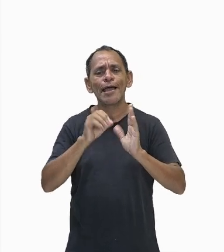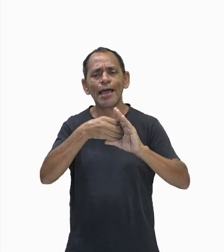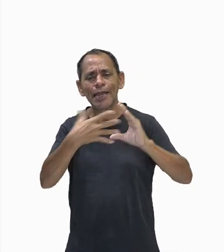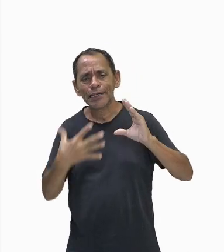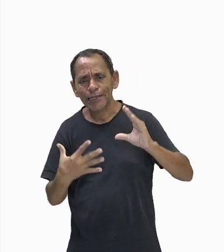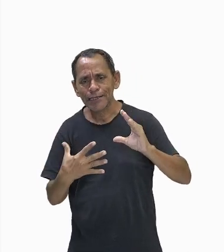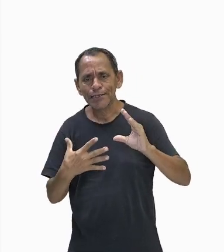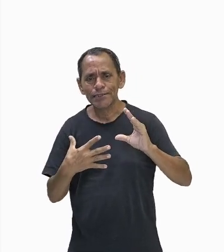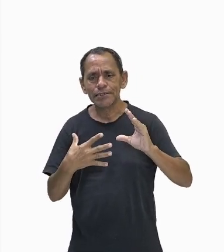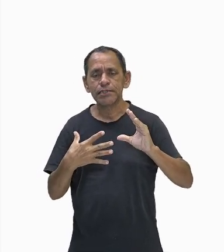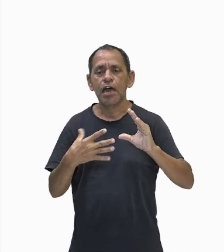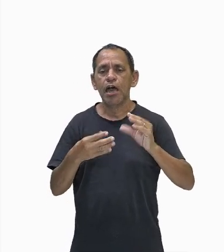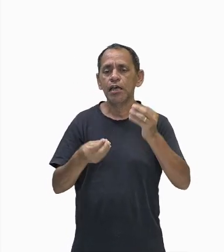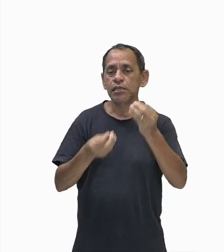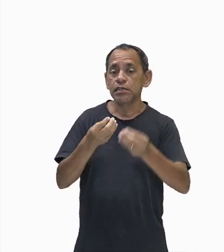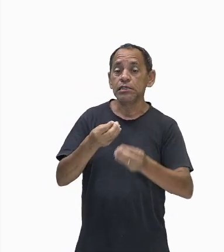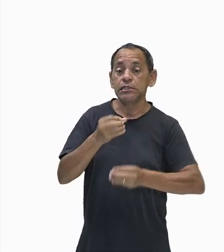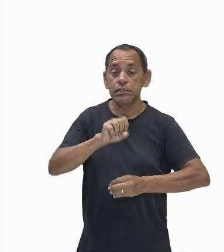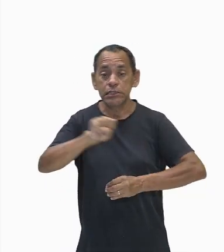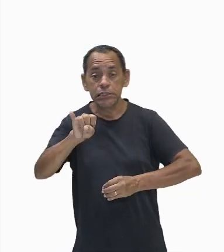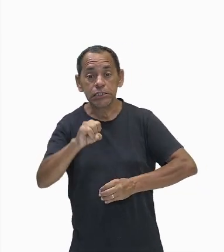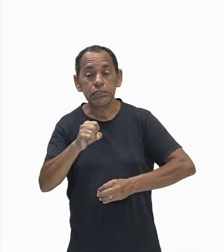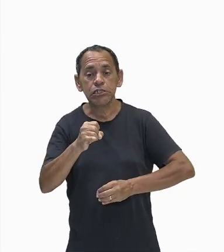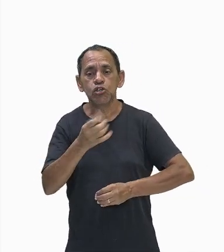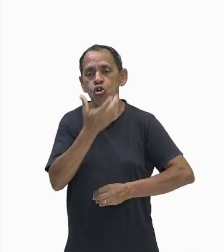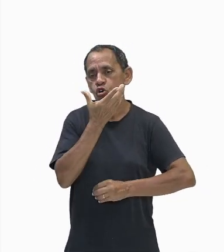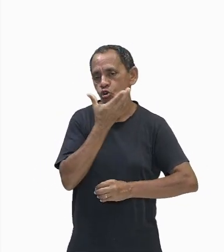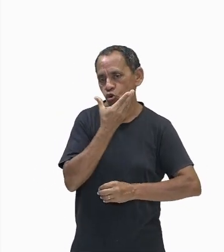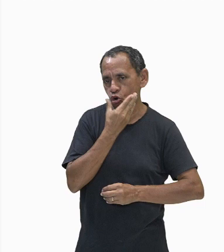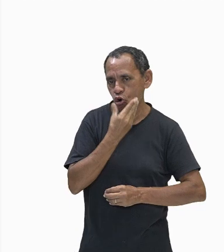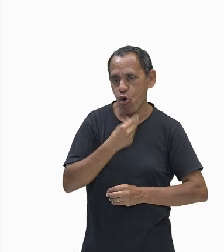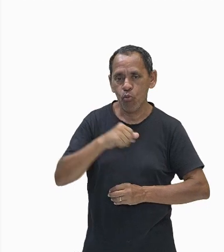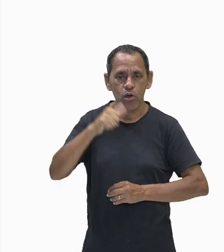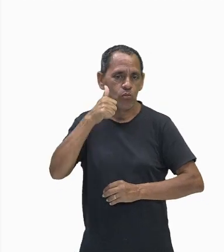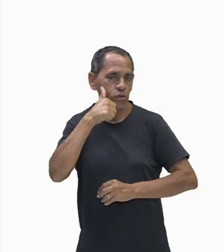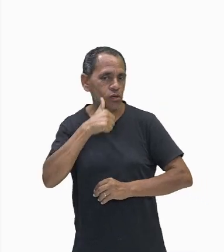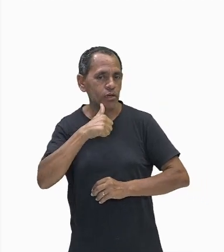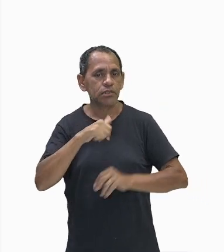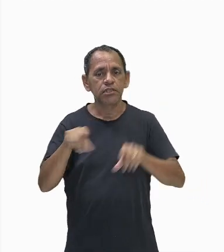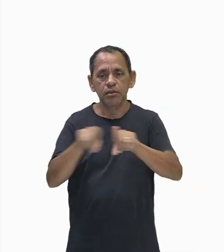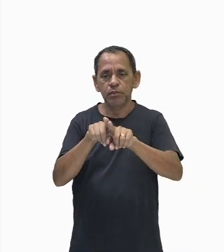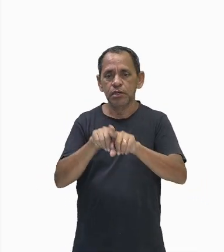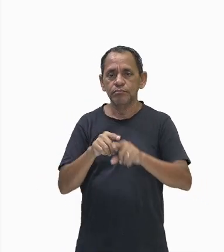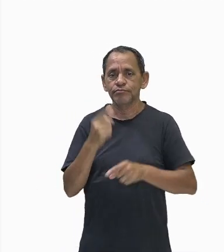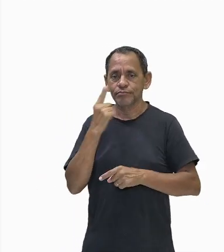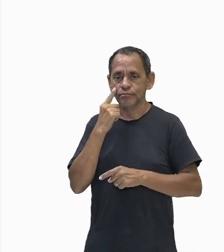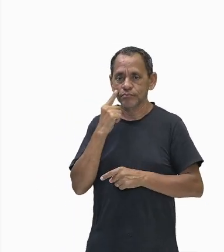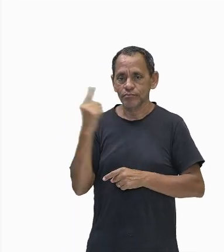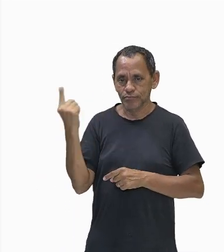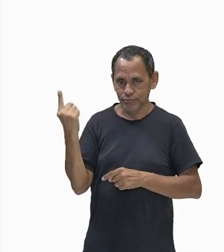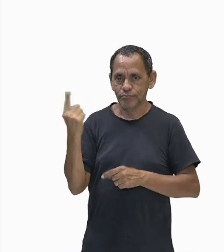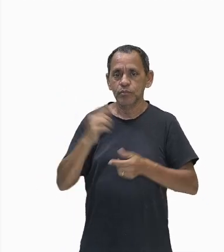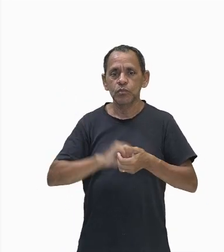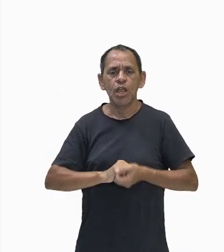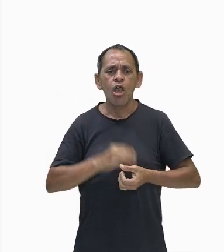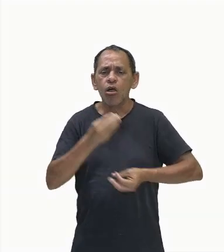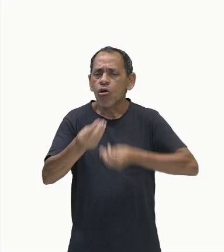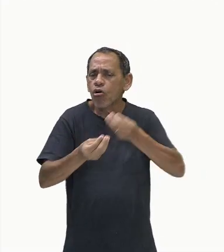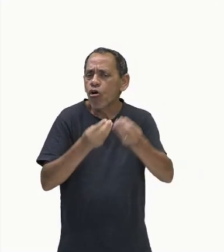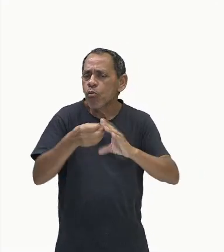aí uma representação desse cariótipo masculino e cariótipo feminino. Vejam como